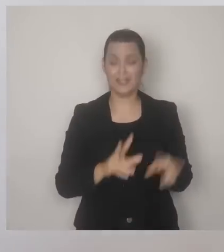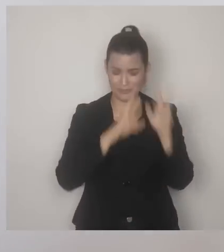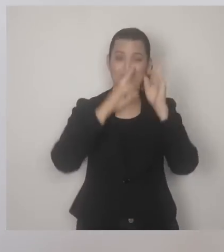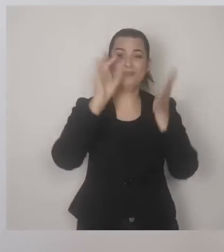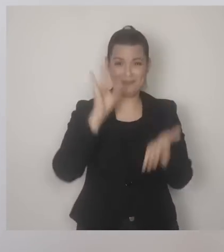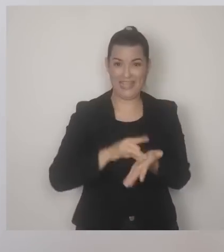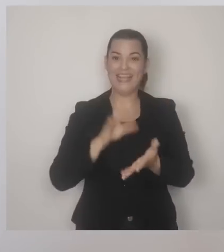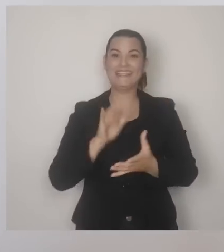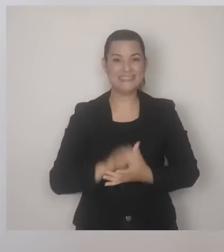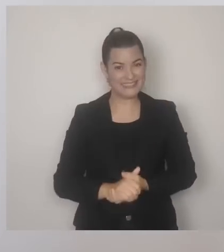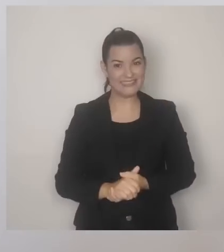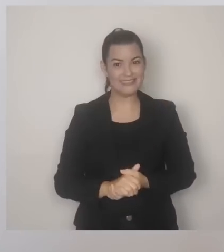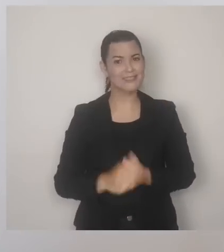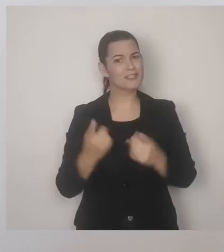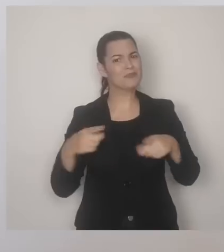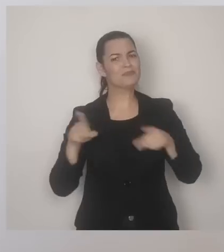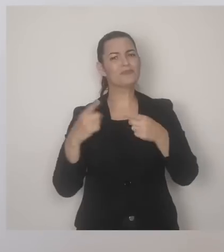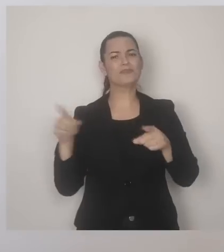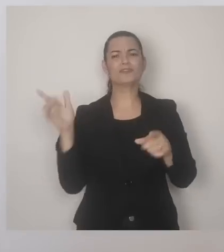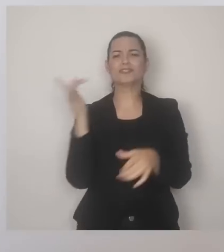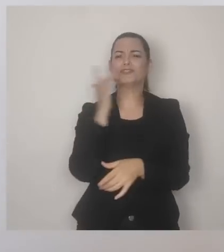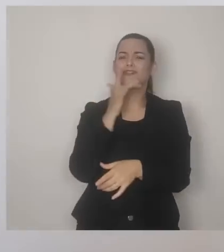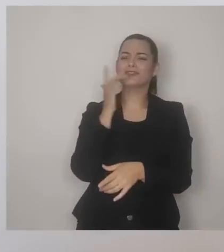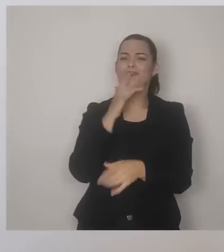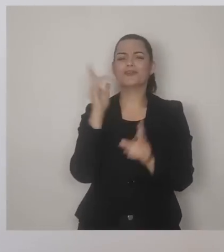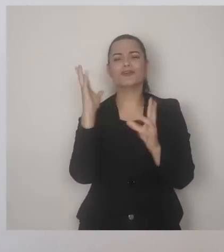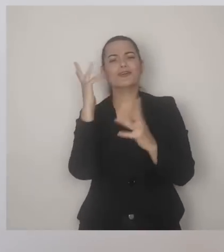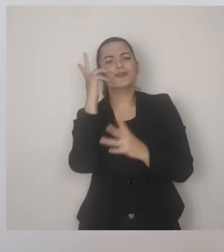Desculpa, acabei pegando no sono aqui.